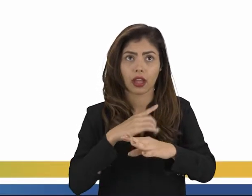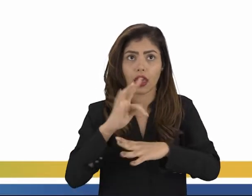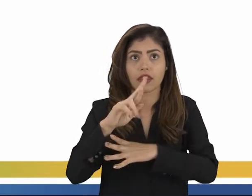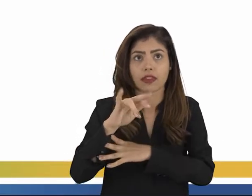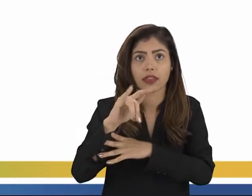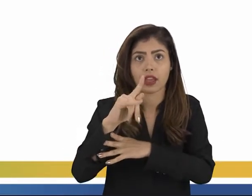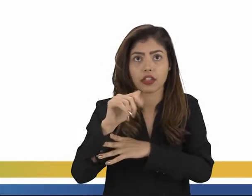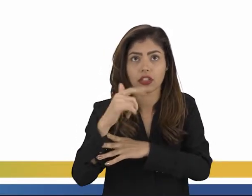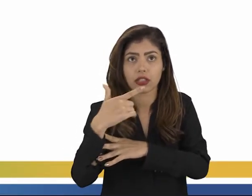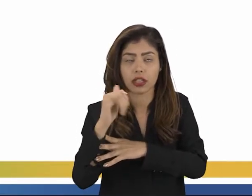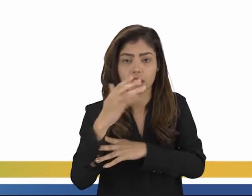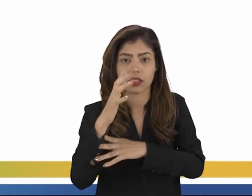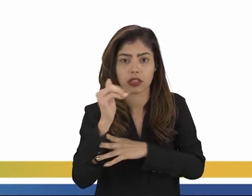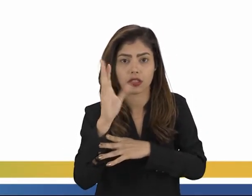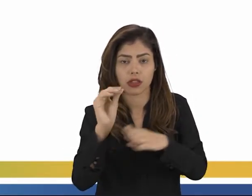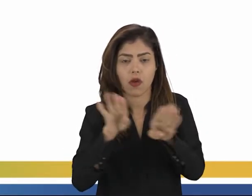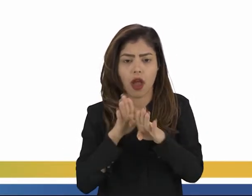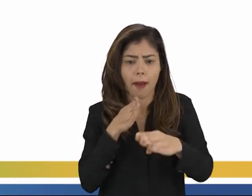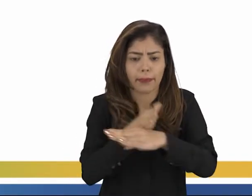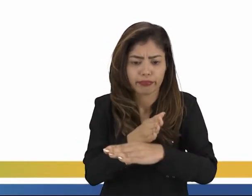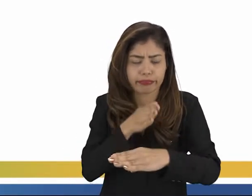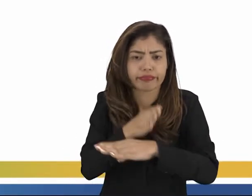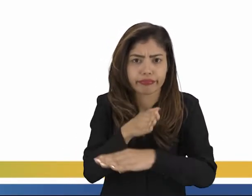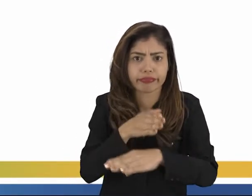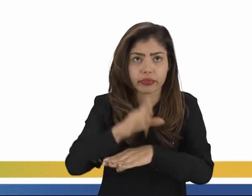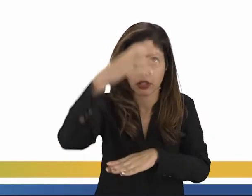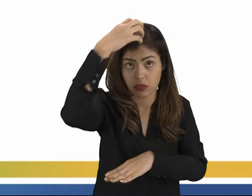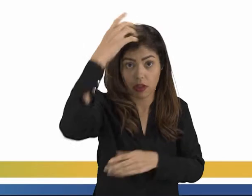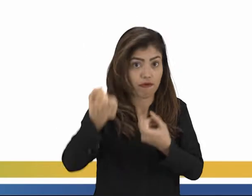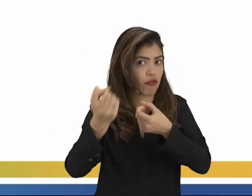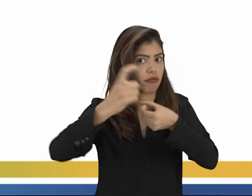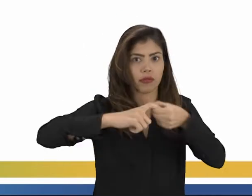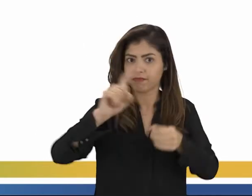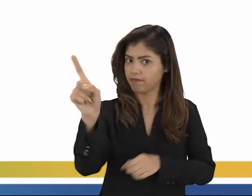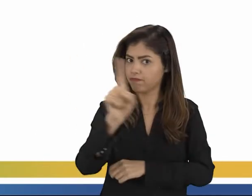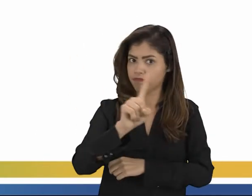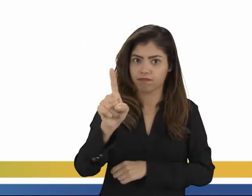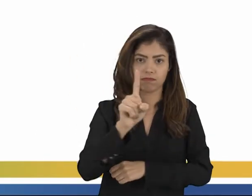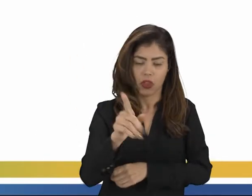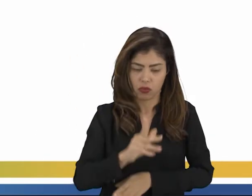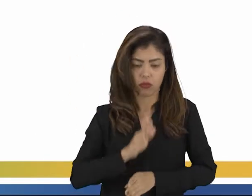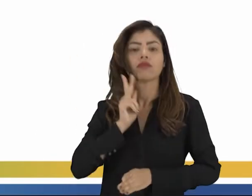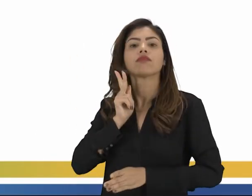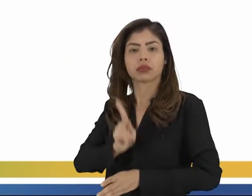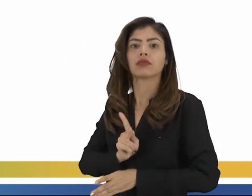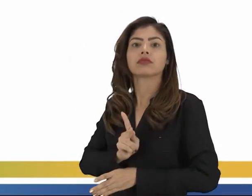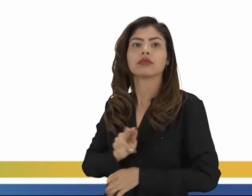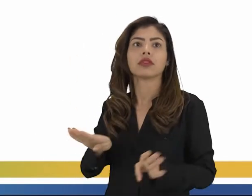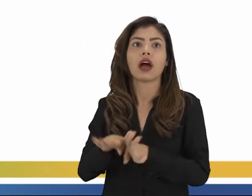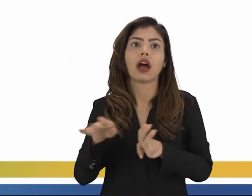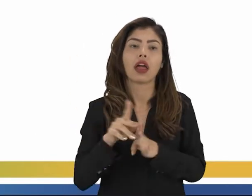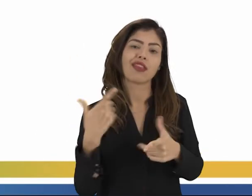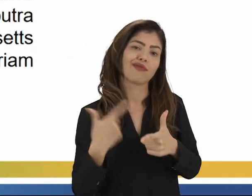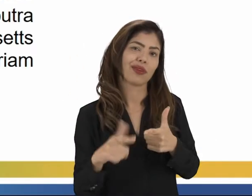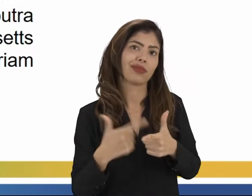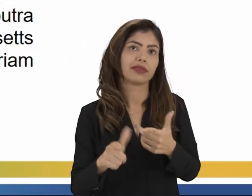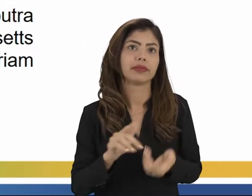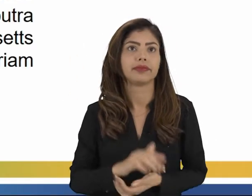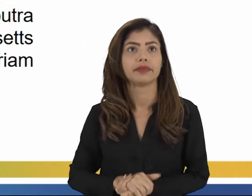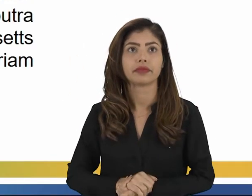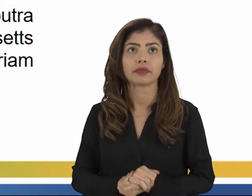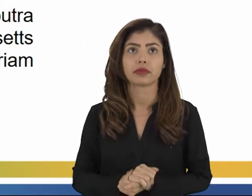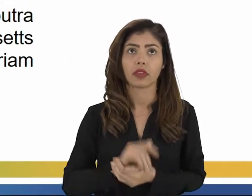taxações que persistiram, ou seja, a coroa não voltava atrás da imposição. Isso vai gerar maiores problemas. O